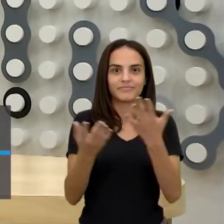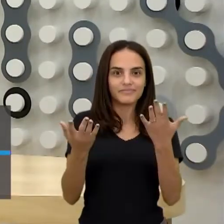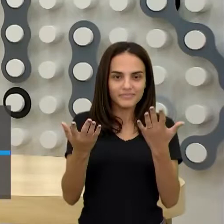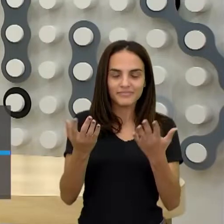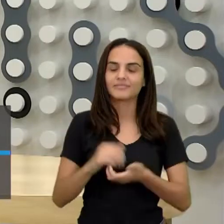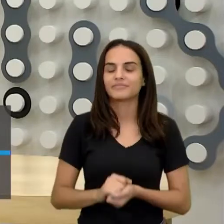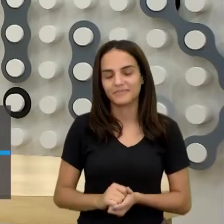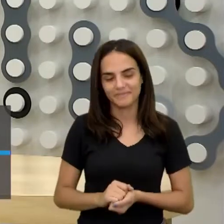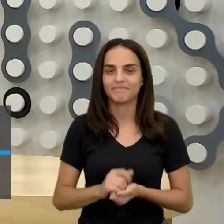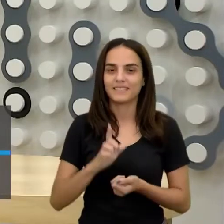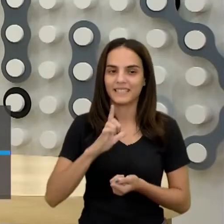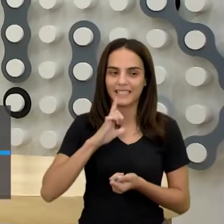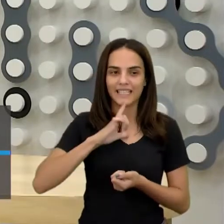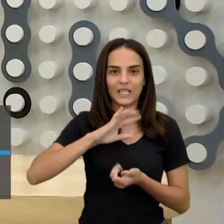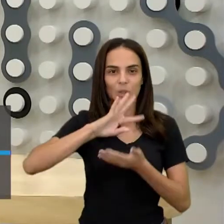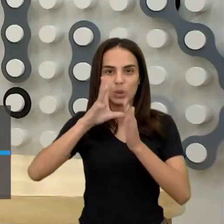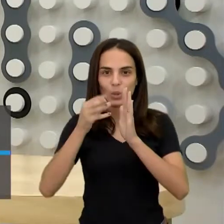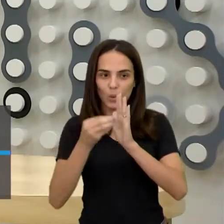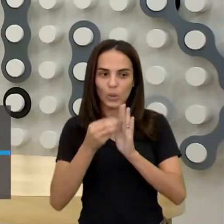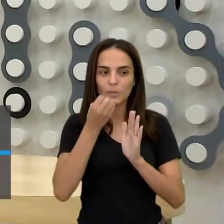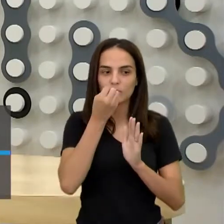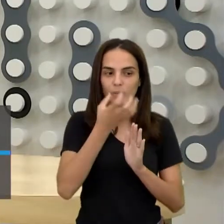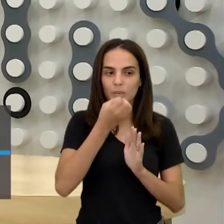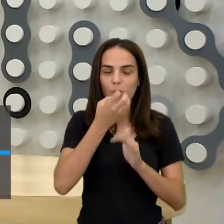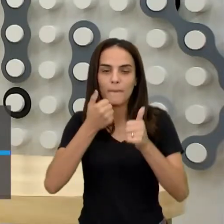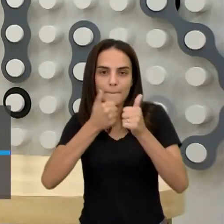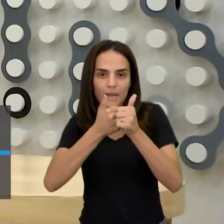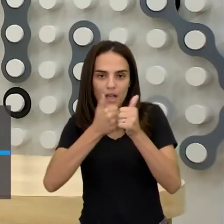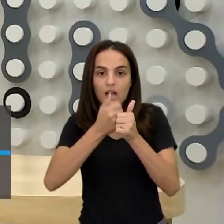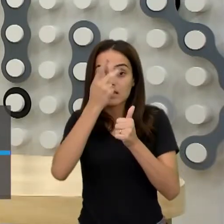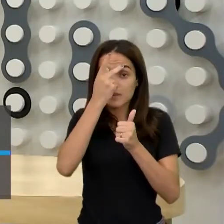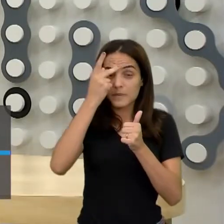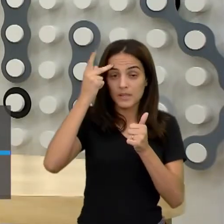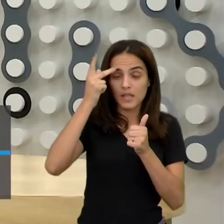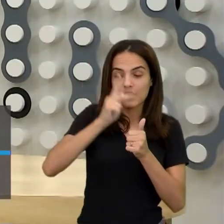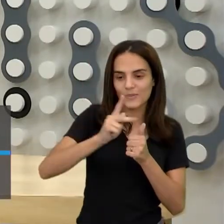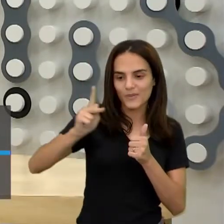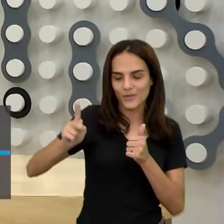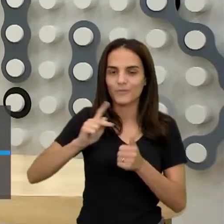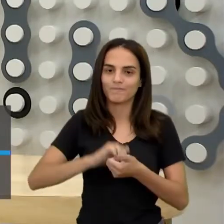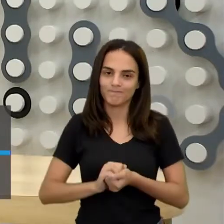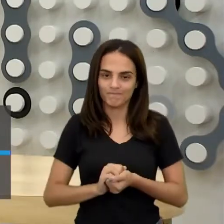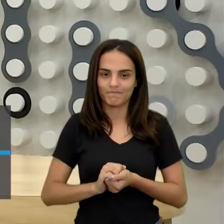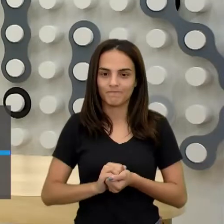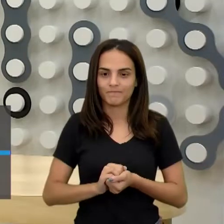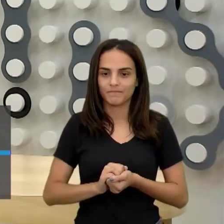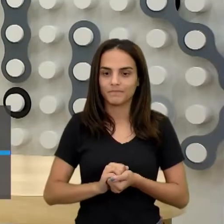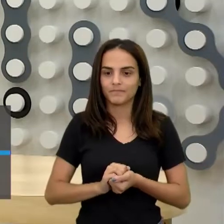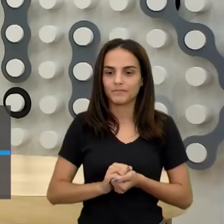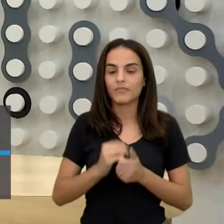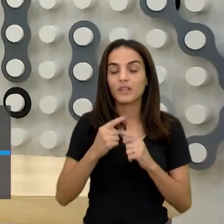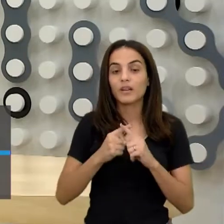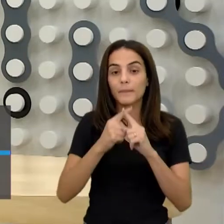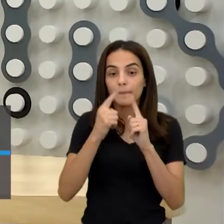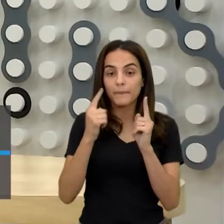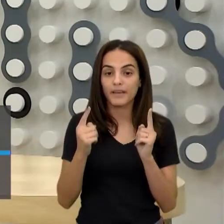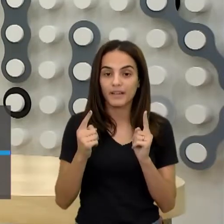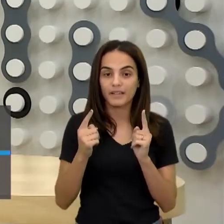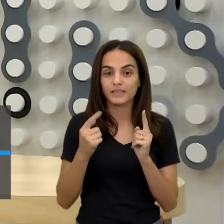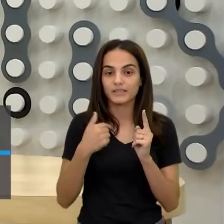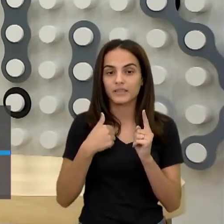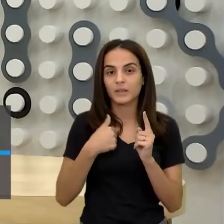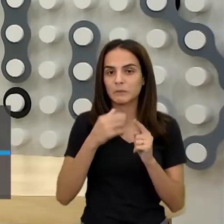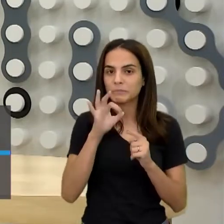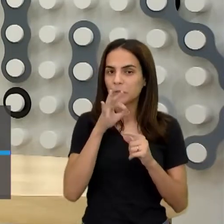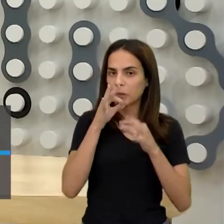existe todo um benefício, que é você aproximar as pessoas, mas existe esse problema de distrair, né? Distração. Mas aí eu não vou me furtar a dar a